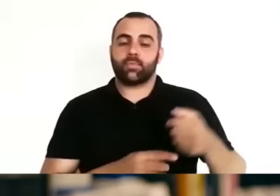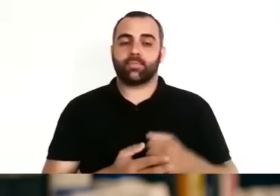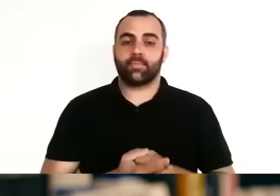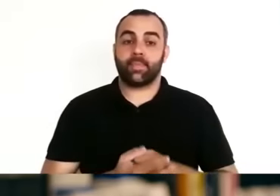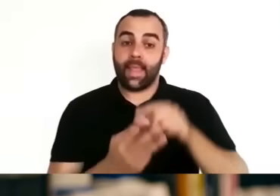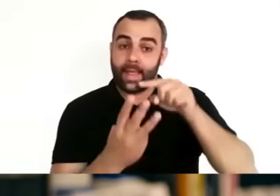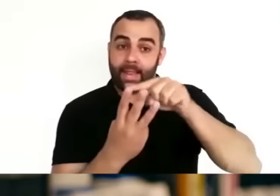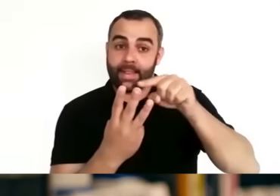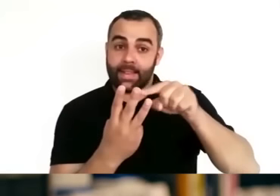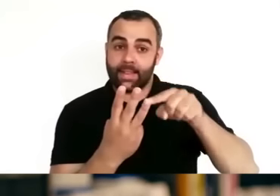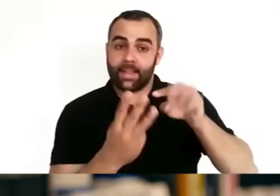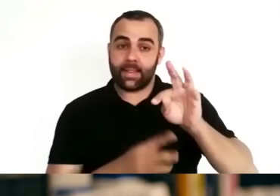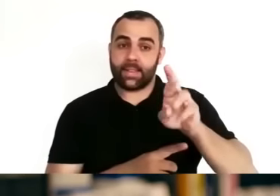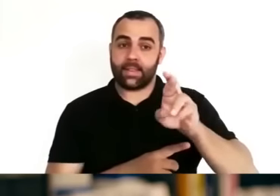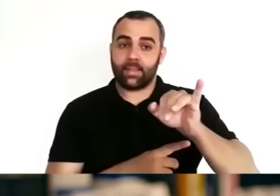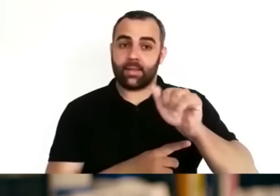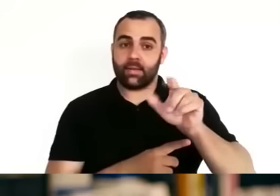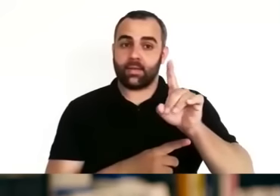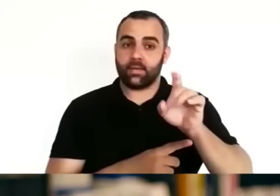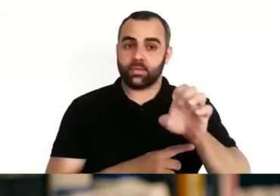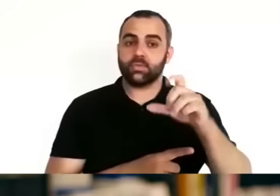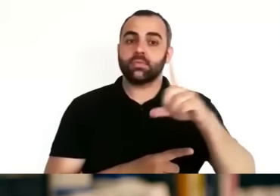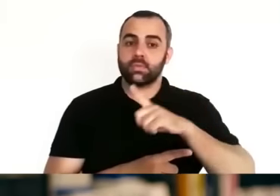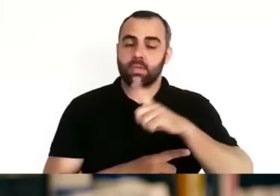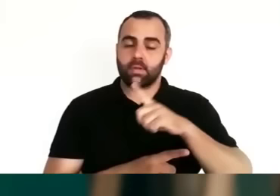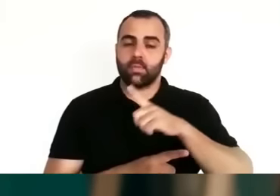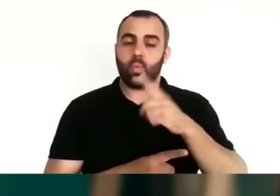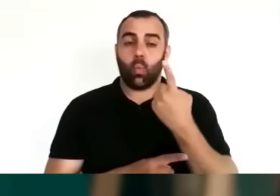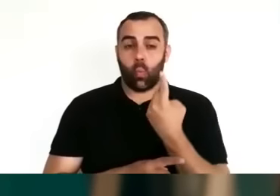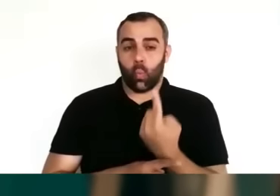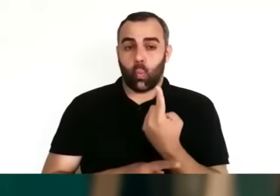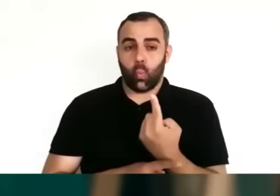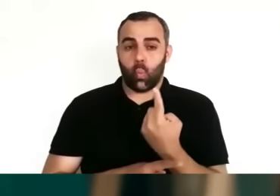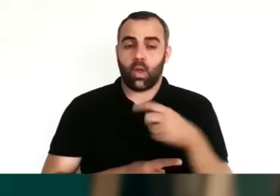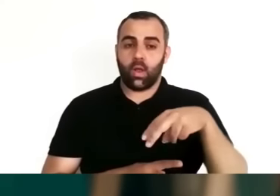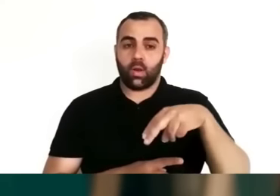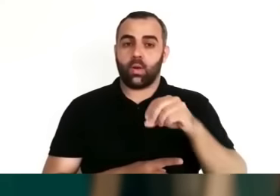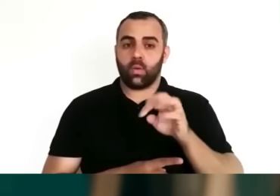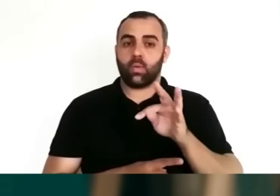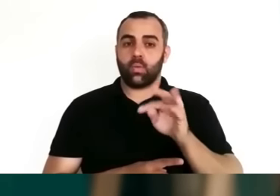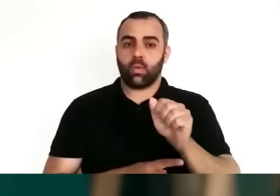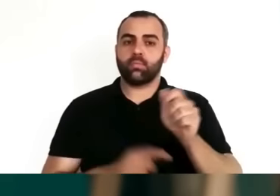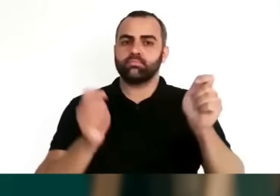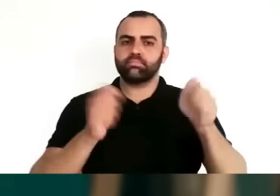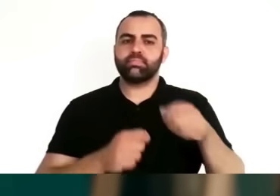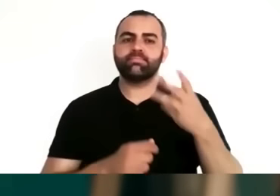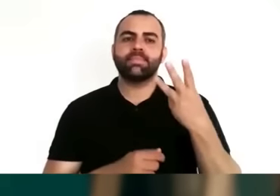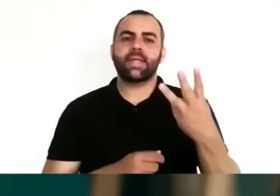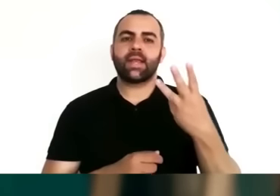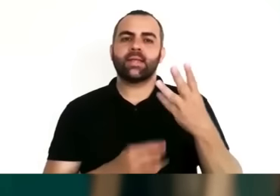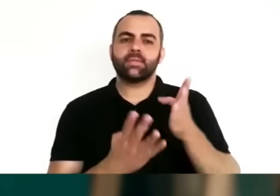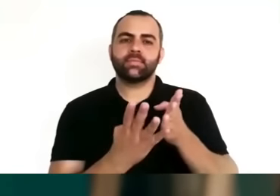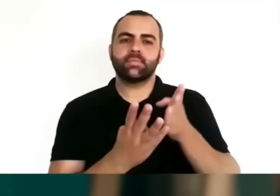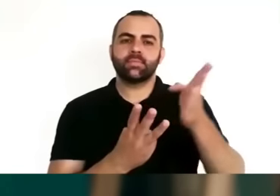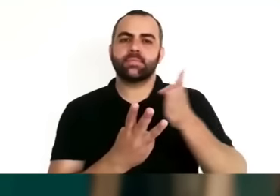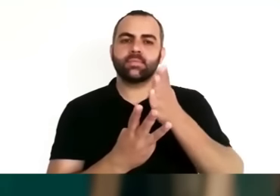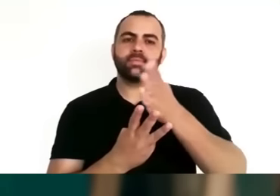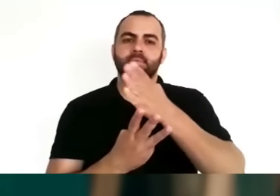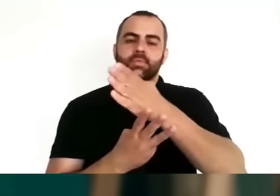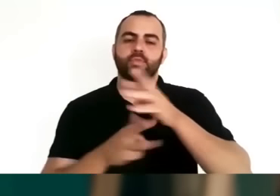Né? Pertencendo à nota do acorde. Pertencendo à nota do acorde de uma tríade, eu vou ter pelo menos, para uma única nota, 3 tríades diferentes. E